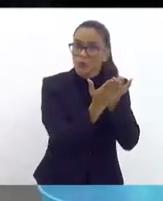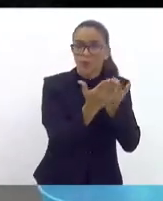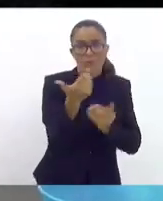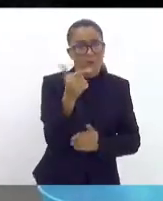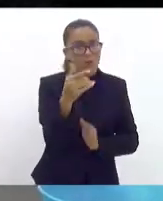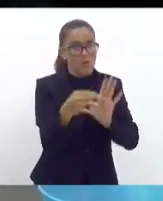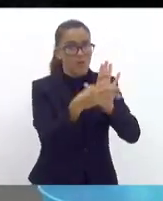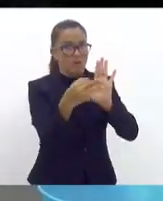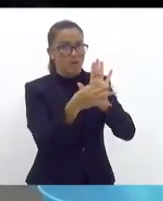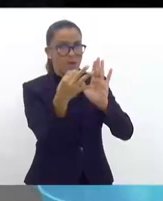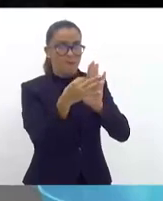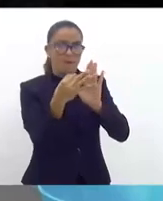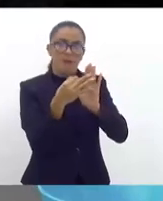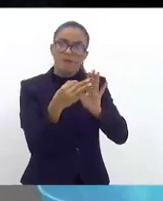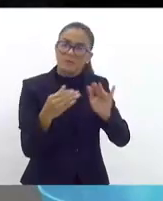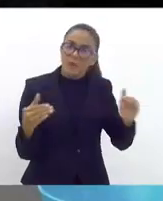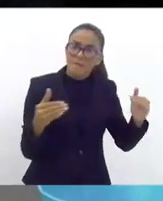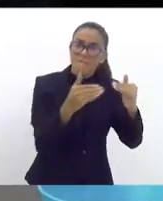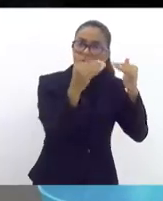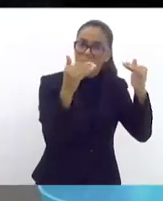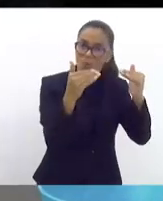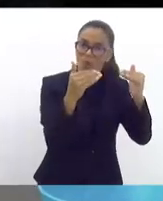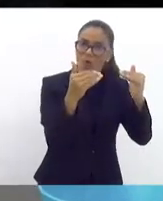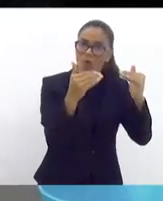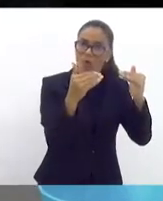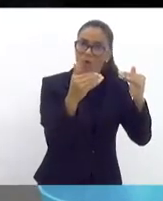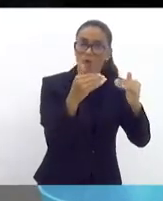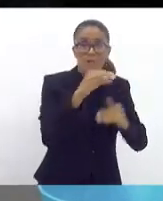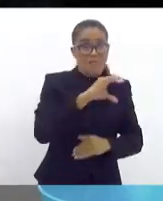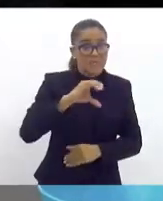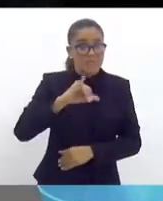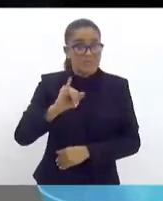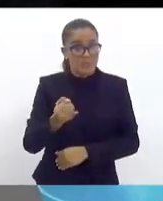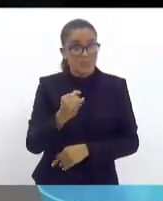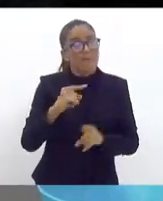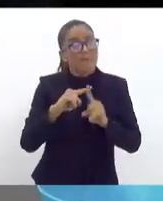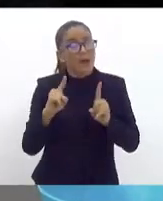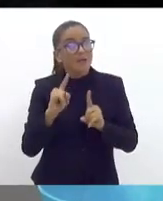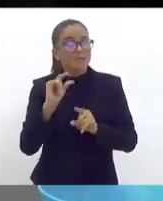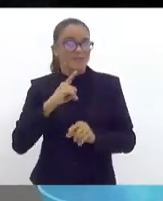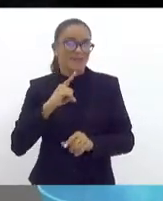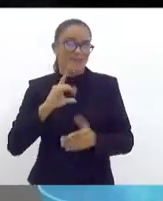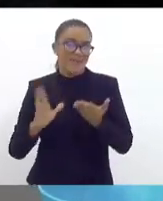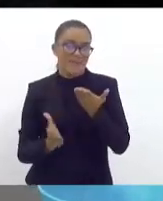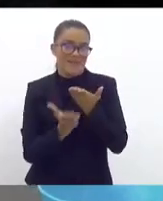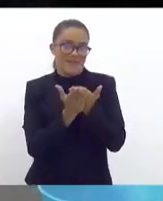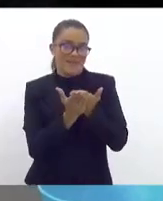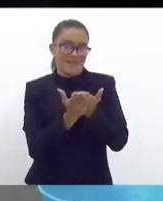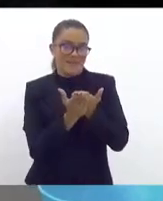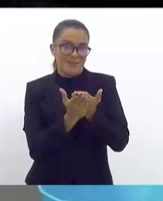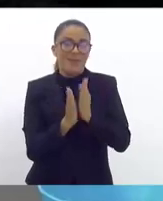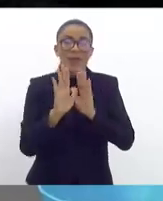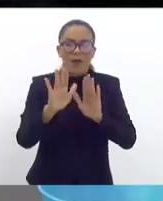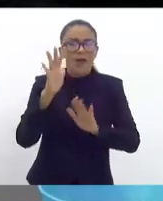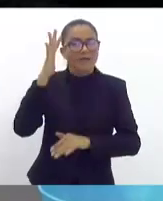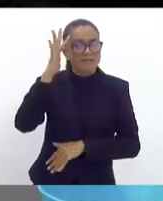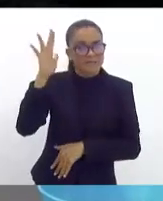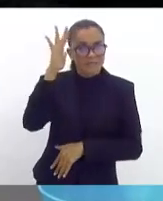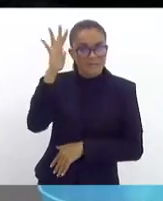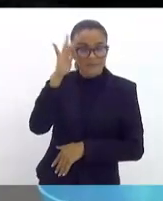um parecer favorável na ccj é certo anexação Agora imagina